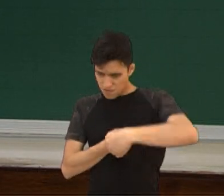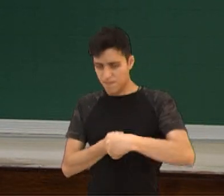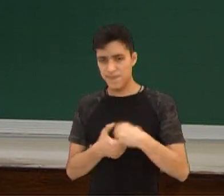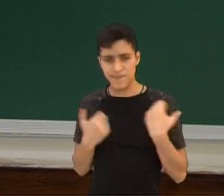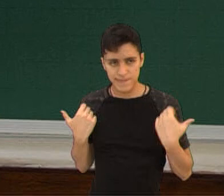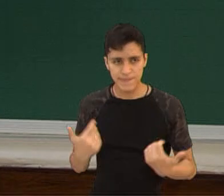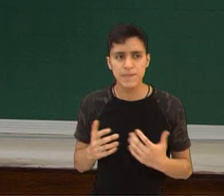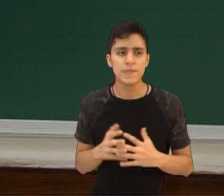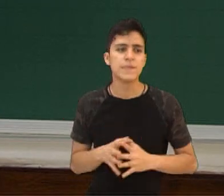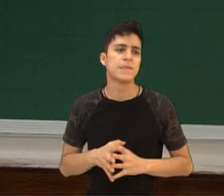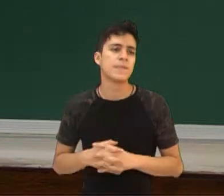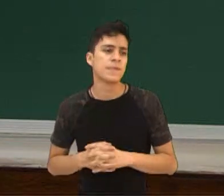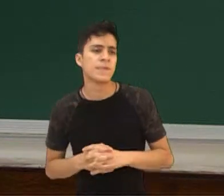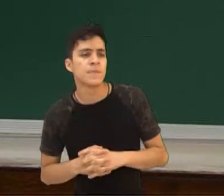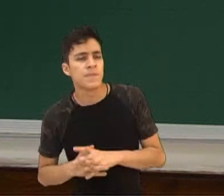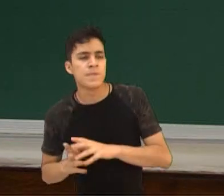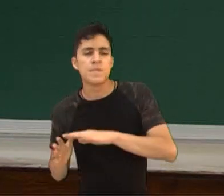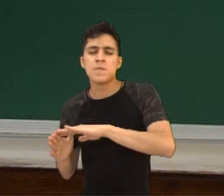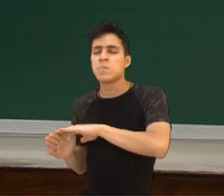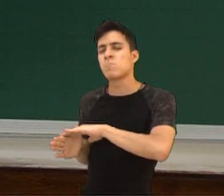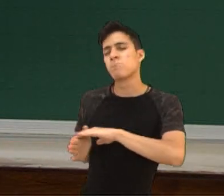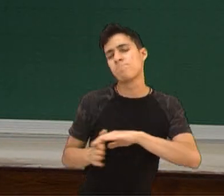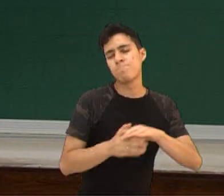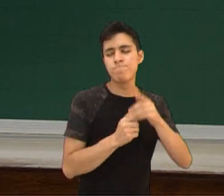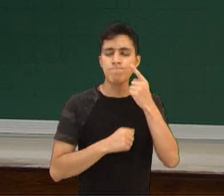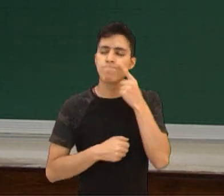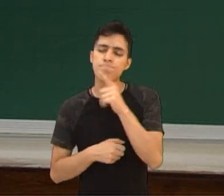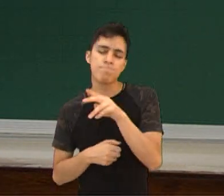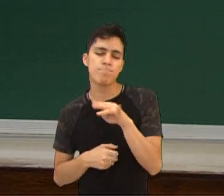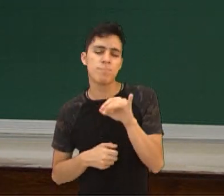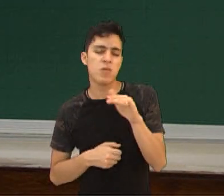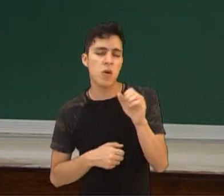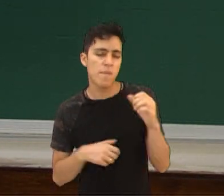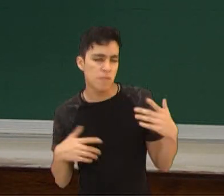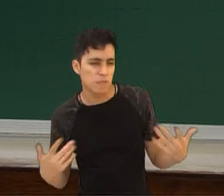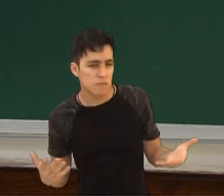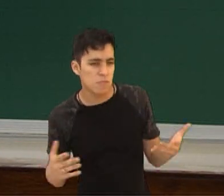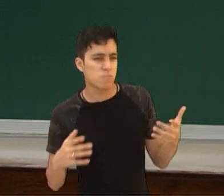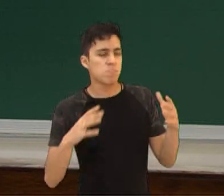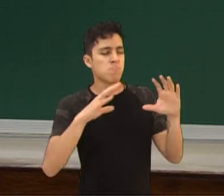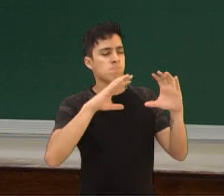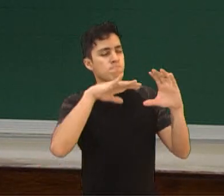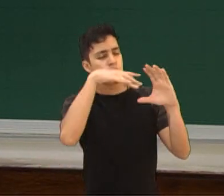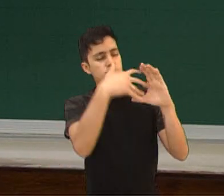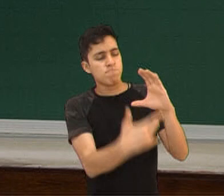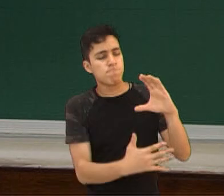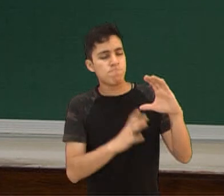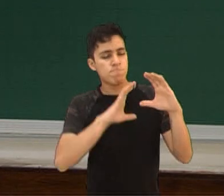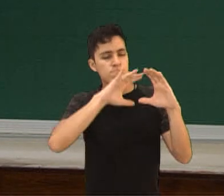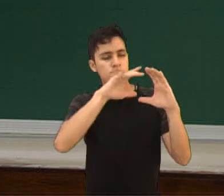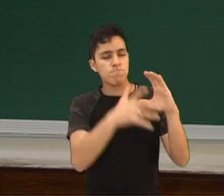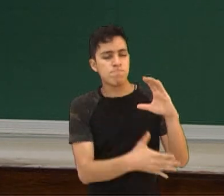país. Aqui vamos relembrar um pouco sobre esses biomas, as principais características deles, então. Aqui esse